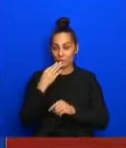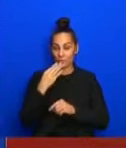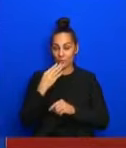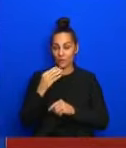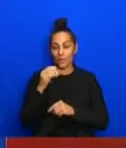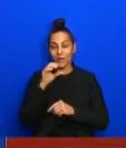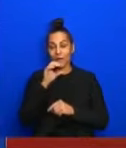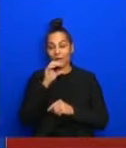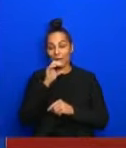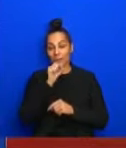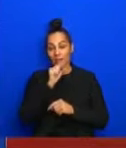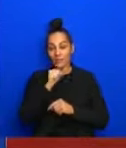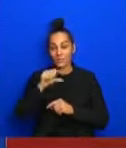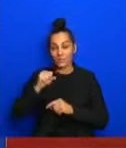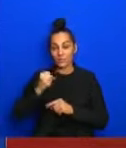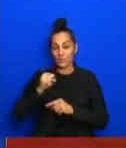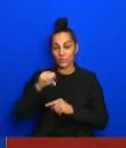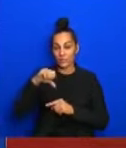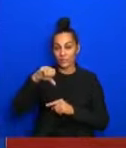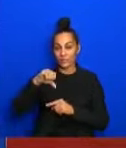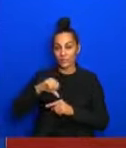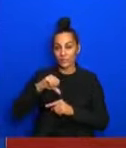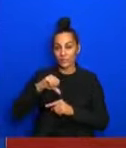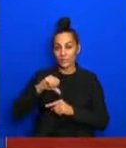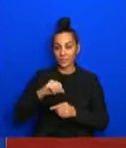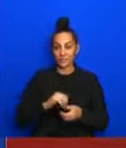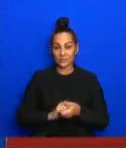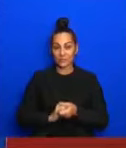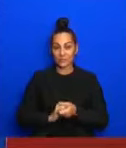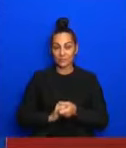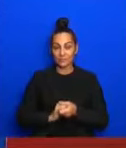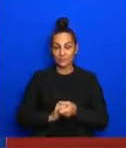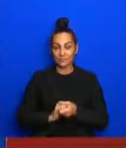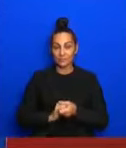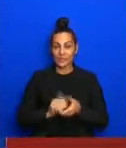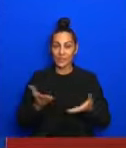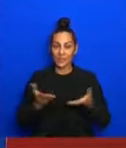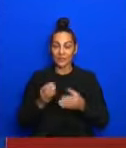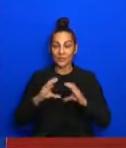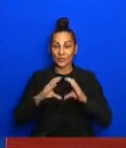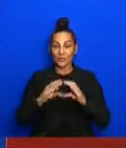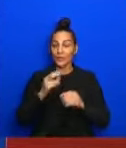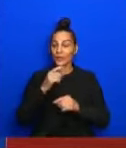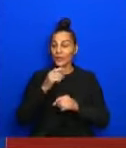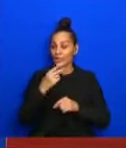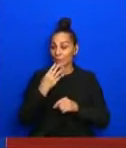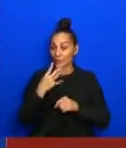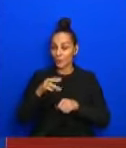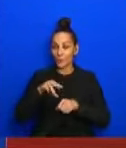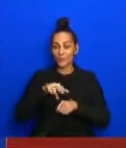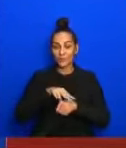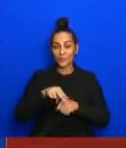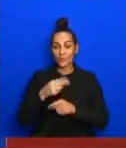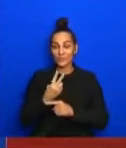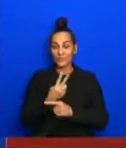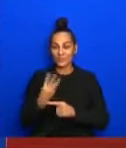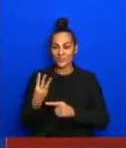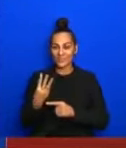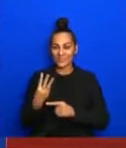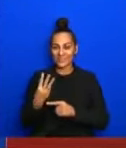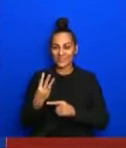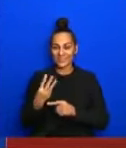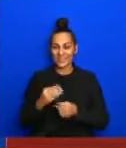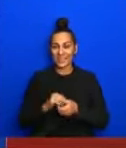laranja, 89. Laranja, número 89. Agora, bola verde, 23. Verde, número